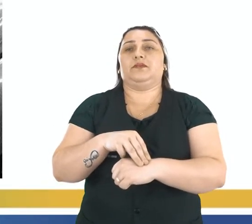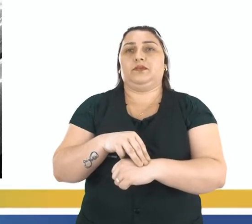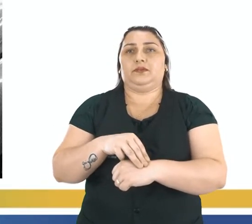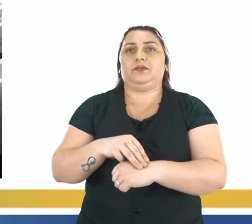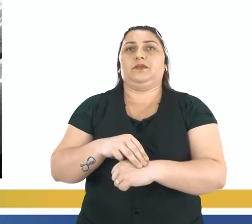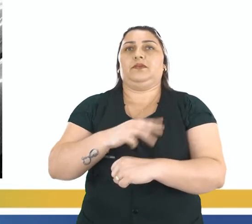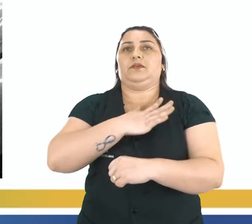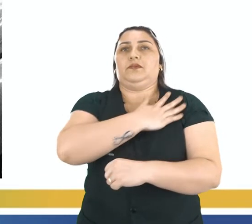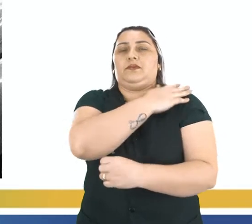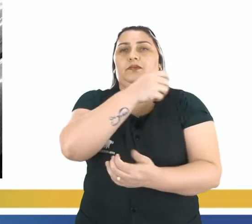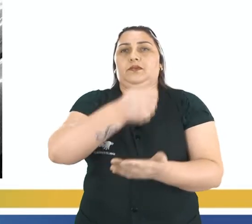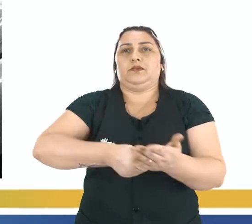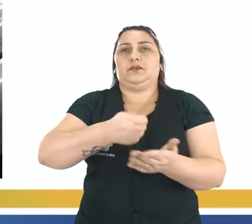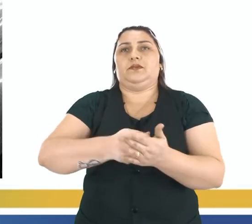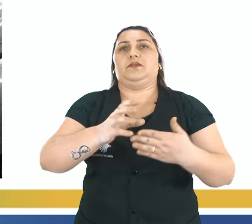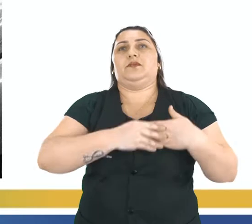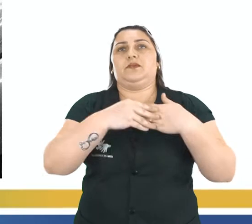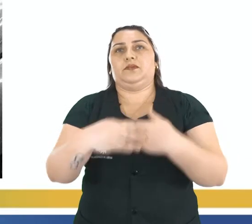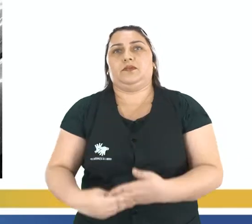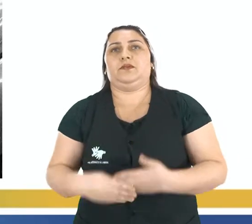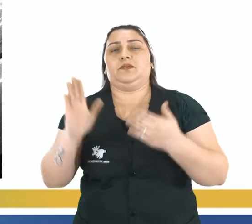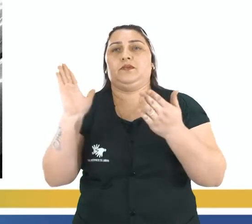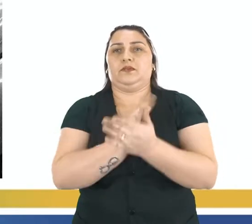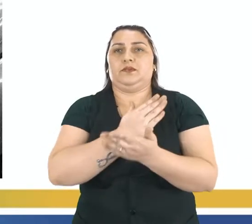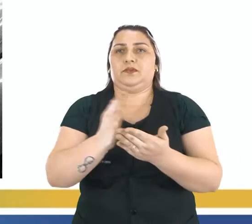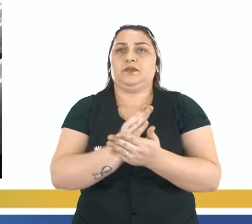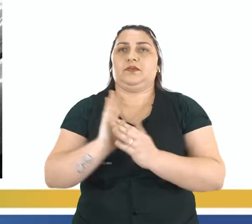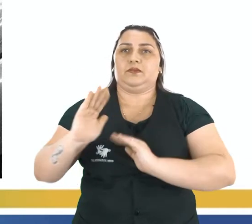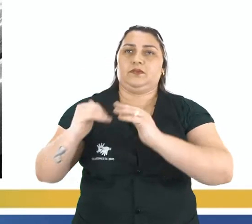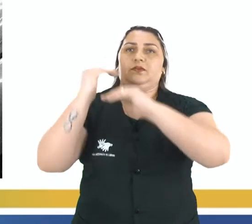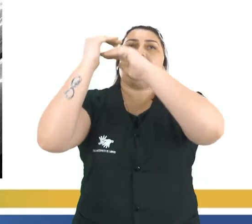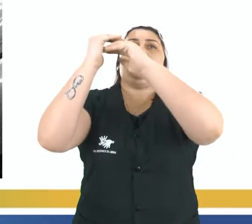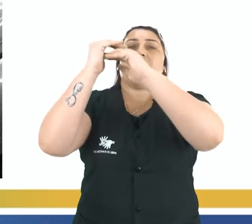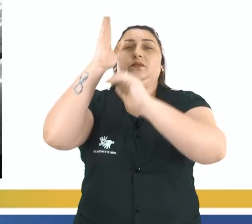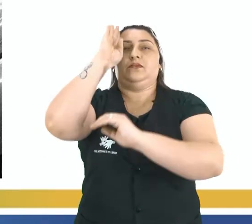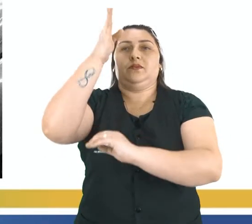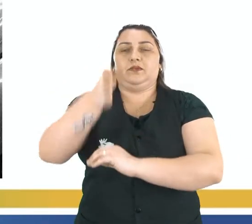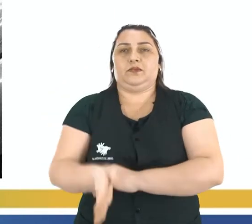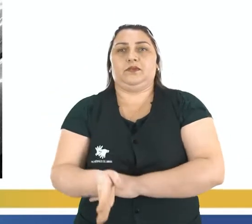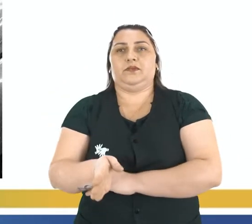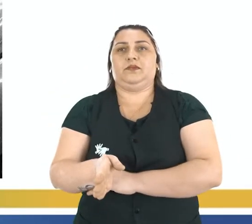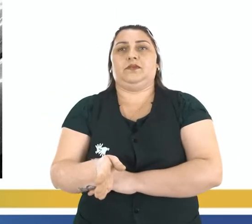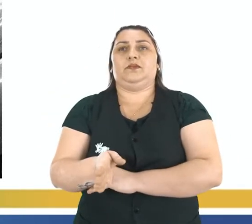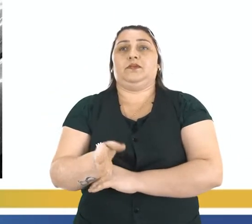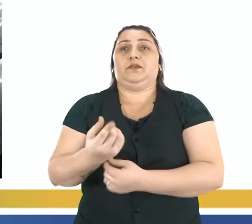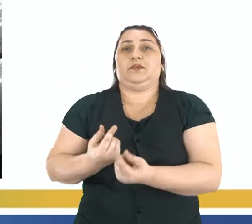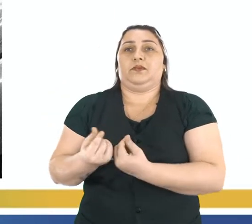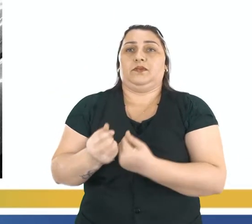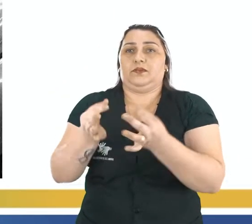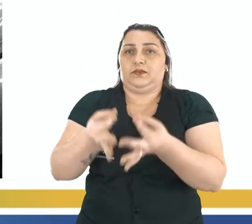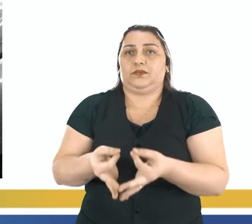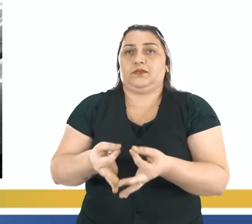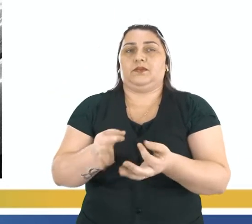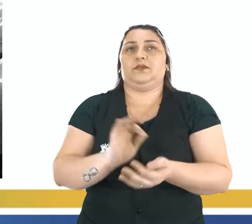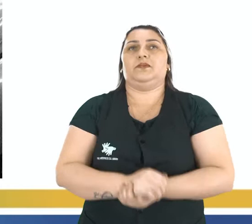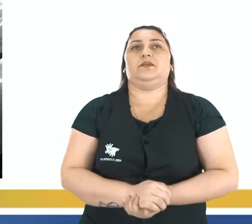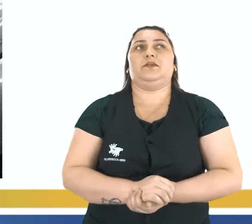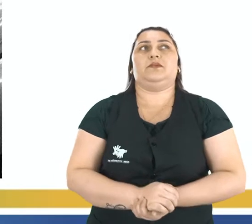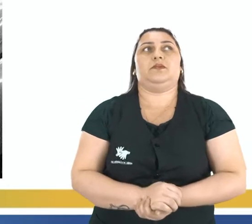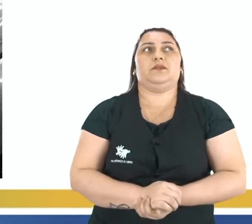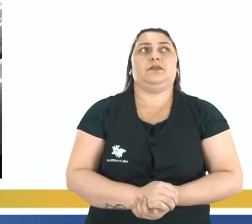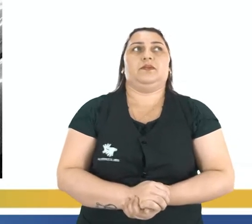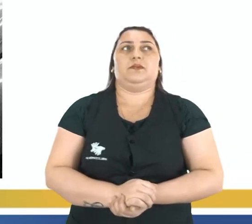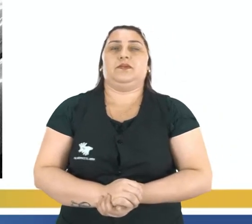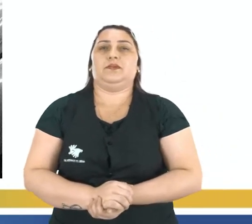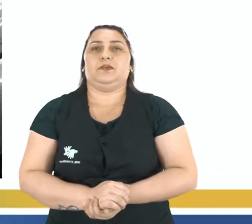ditadura trouxe alguns avanços, principalmente no setor econômico, certo? Um